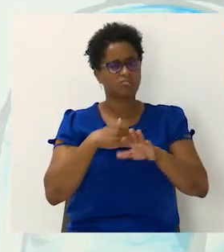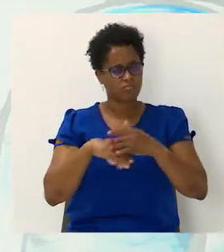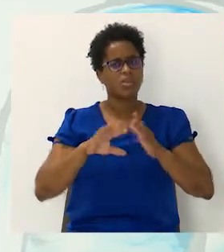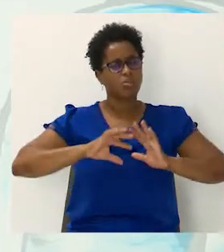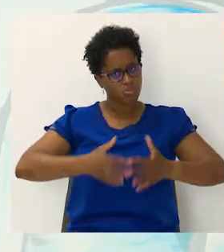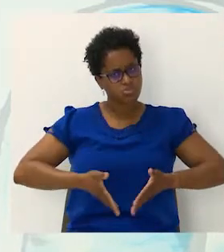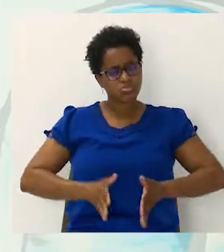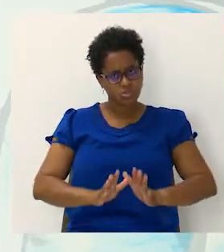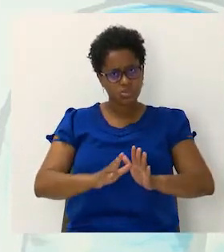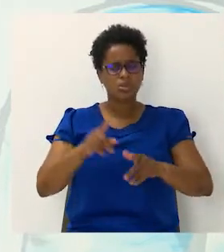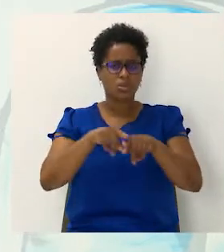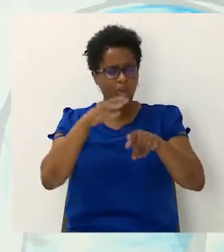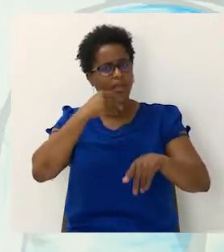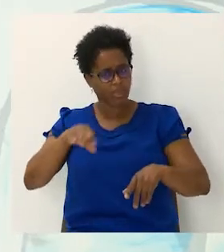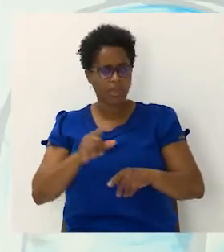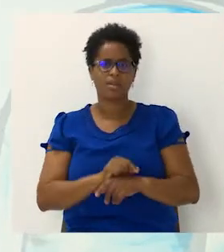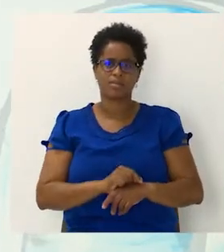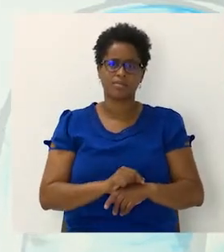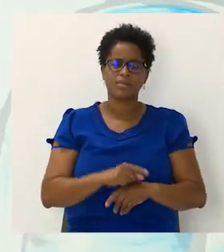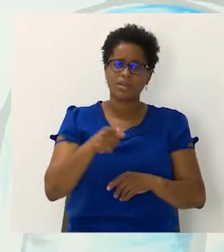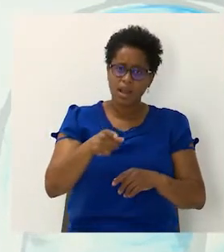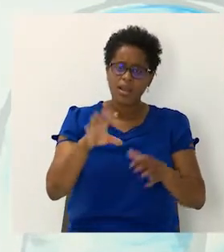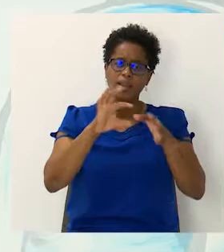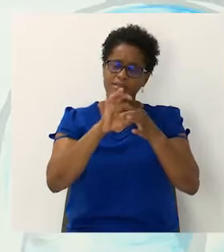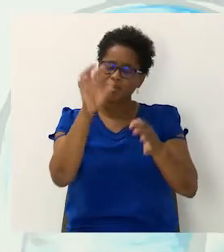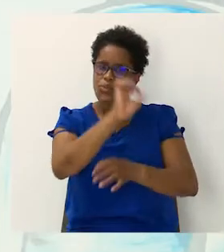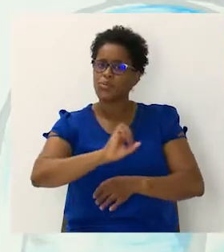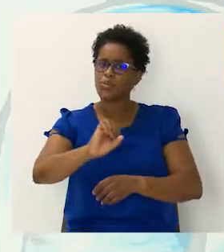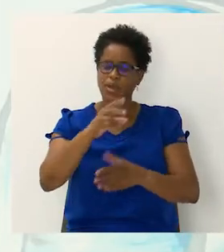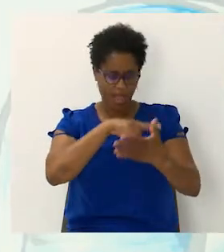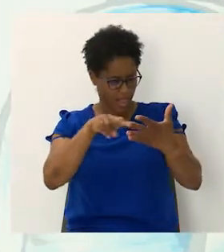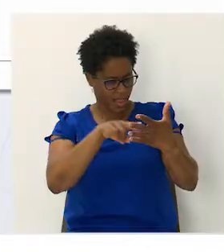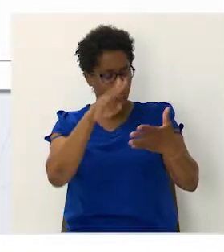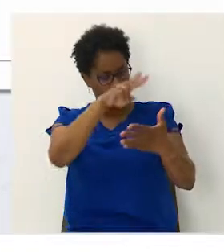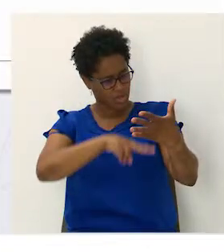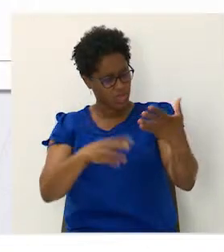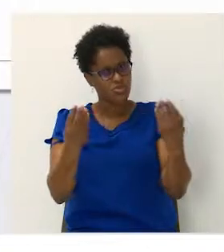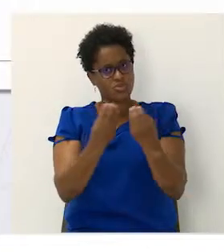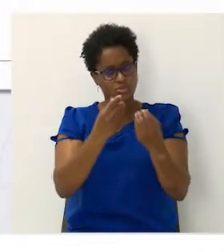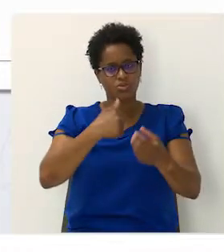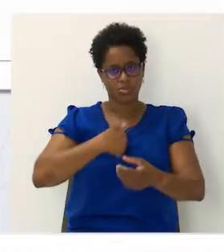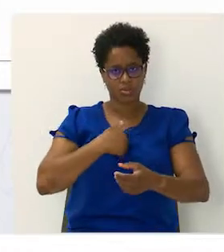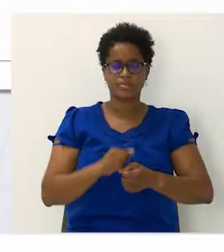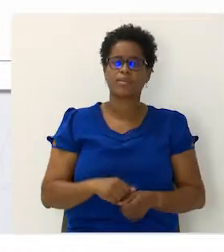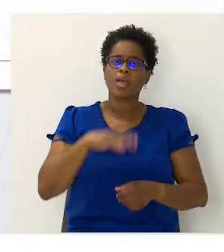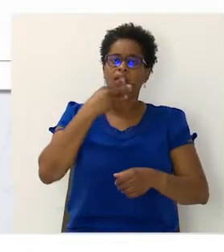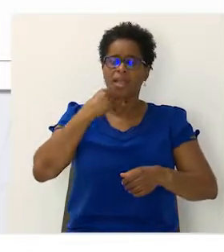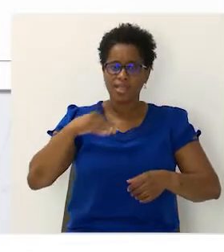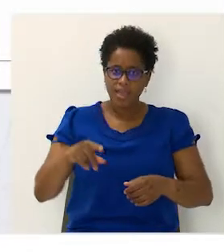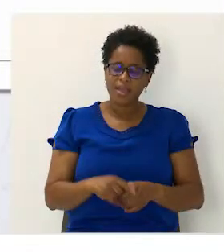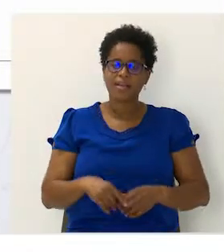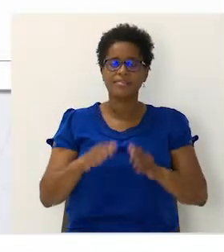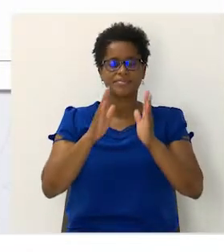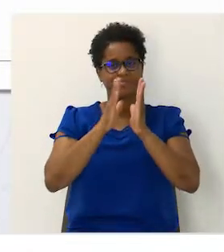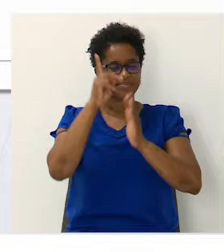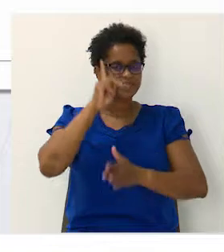fértil, reproduz. Portanto, dali a sua ligação. Leia o texto comigo. A terra, deusa